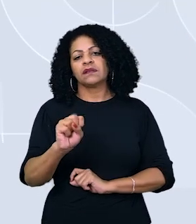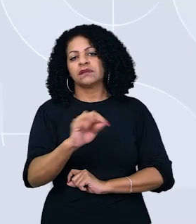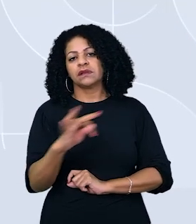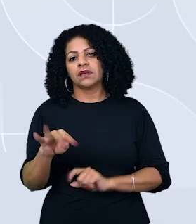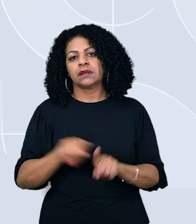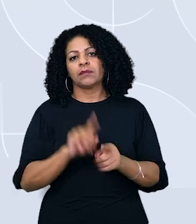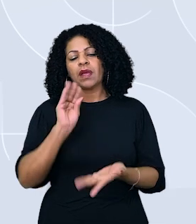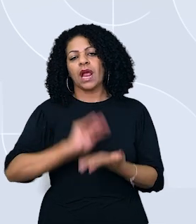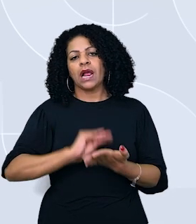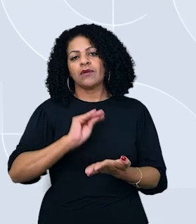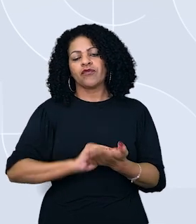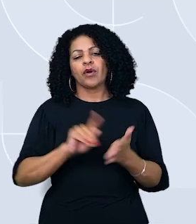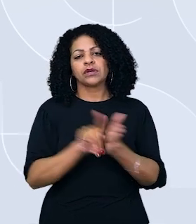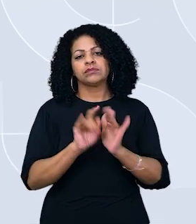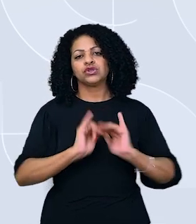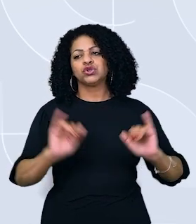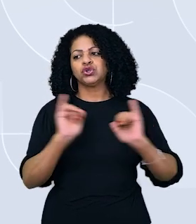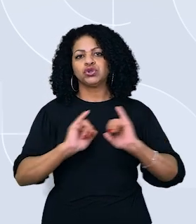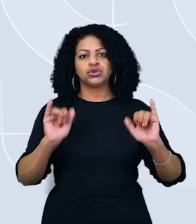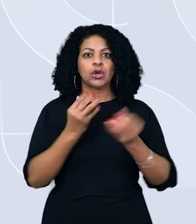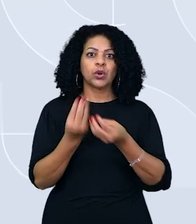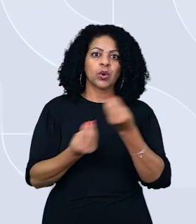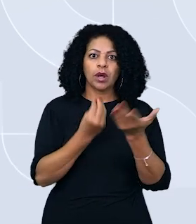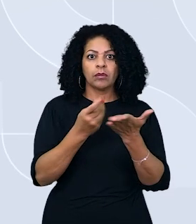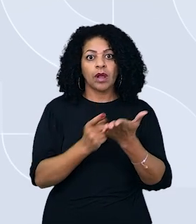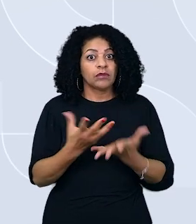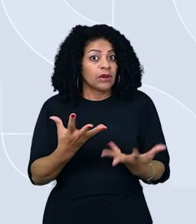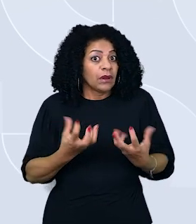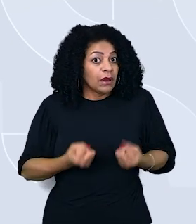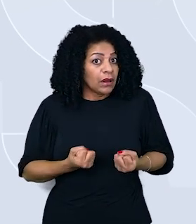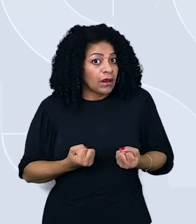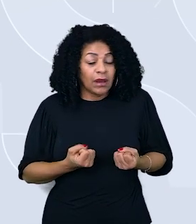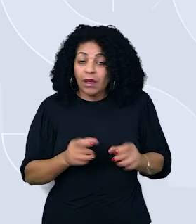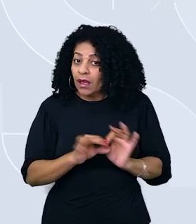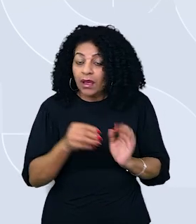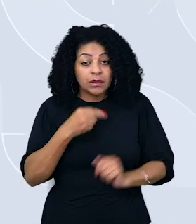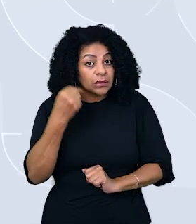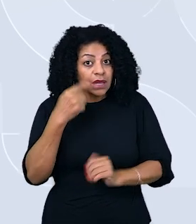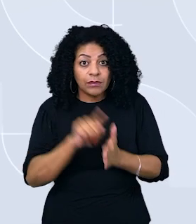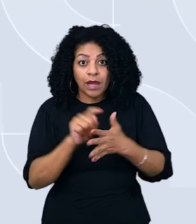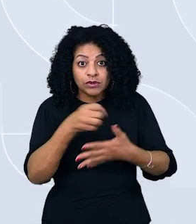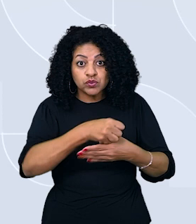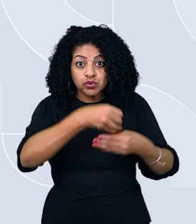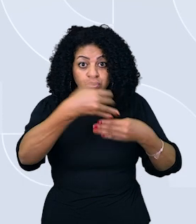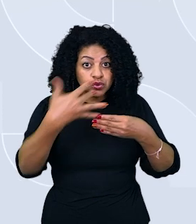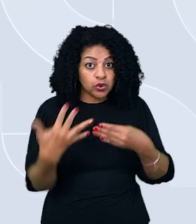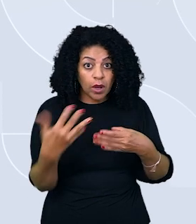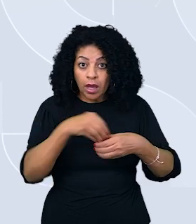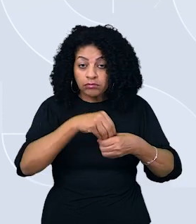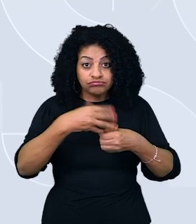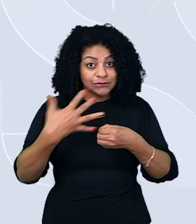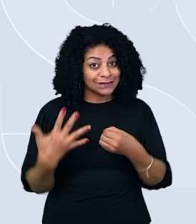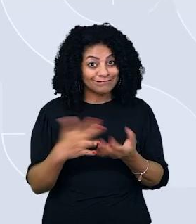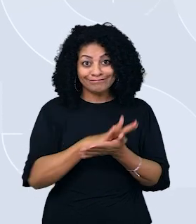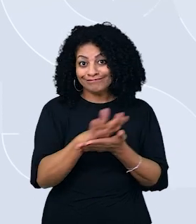a ausência de aviso de recebimento por si só não é suficiente para caracterizar a irregularidade da